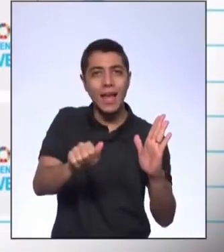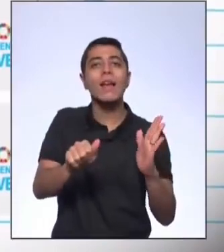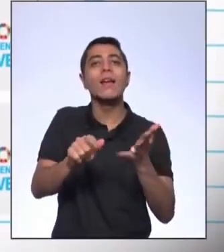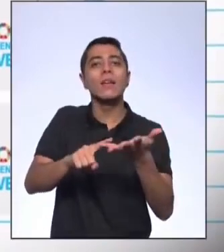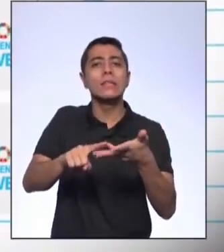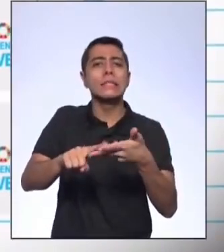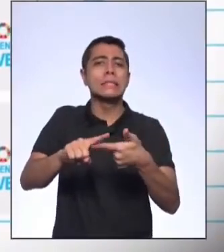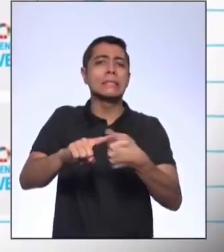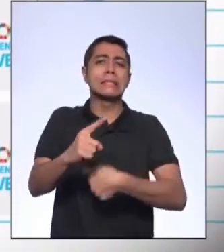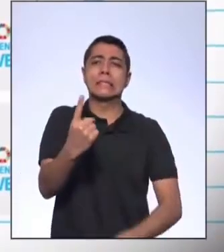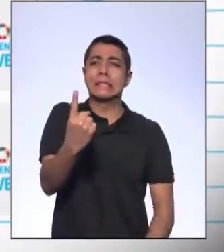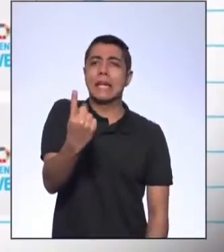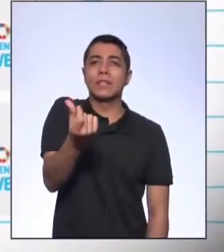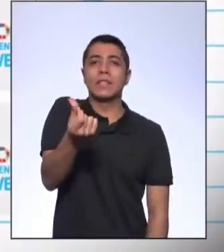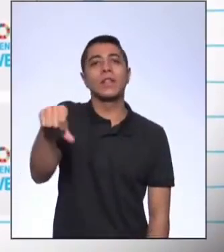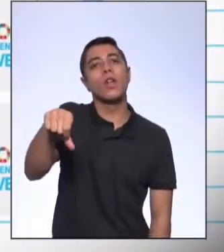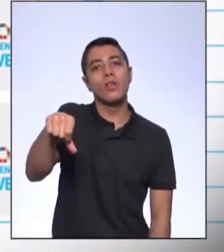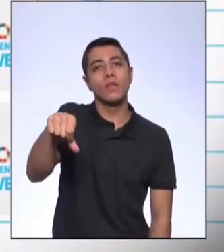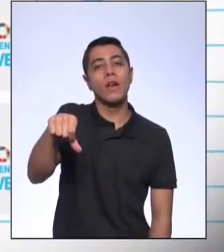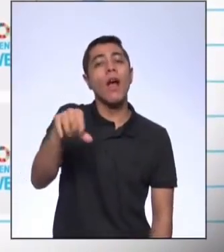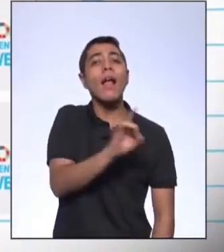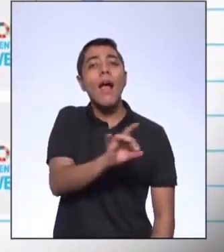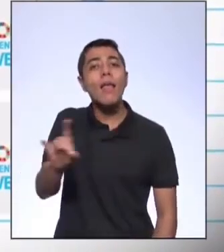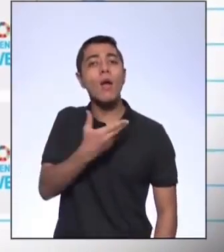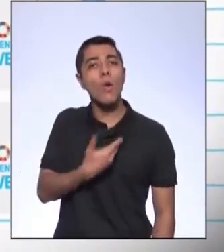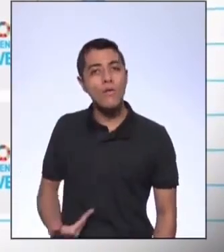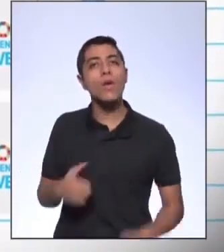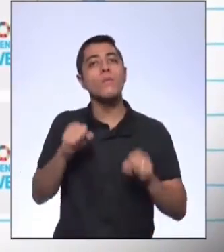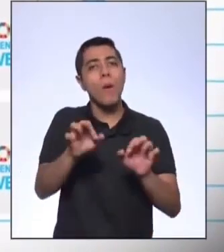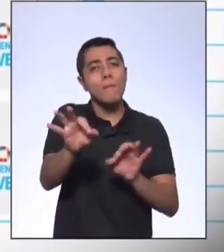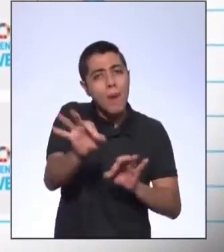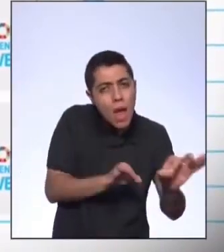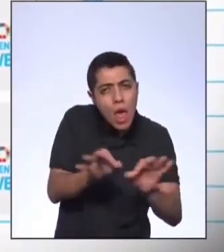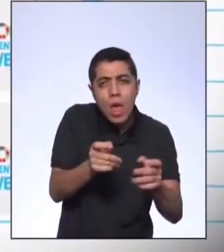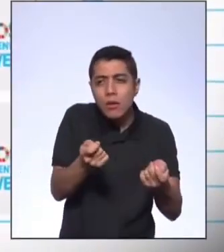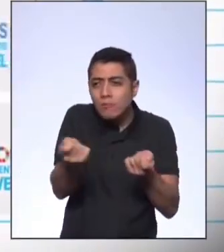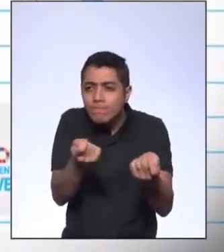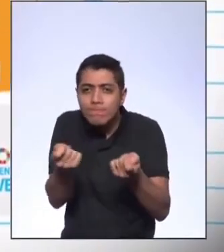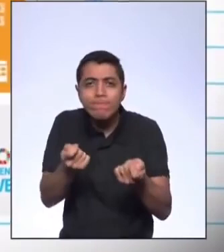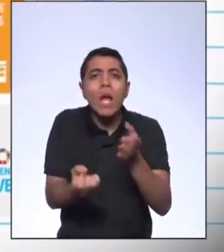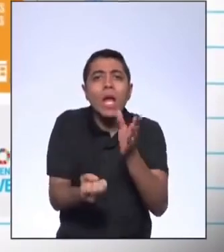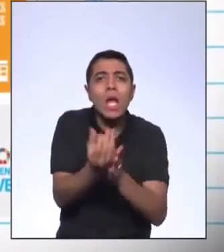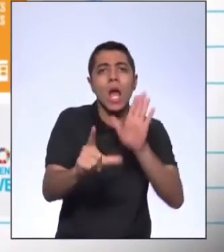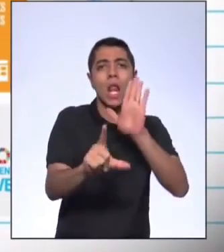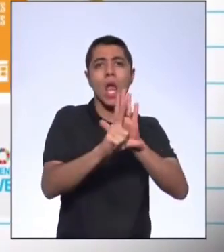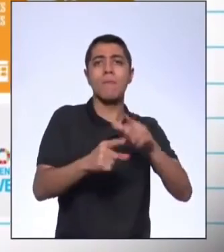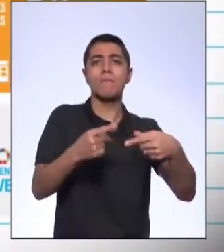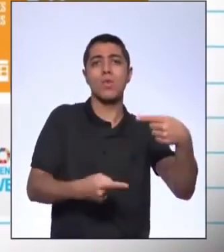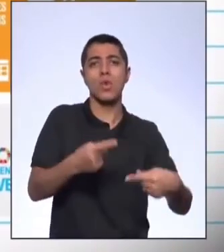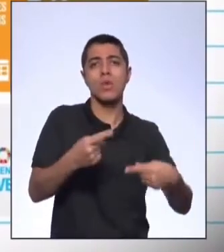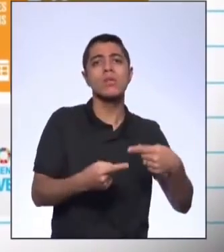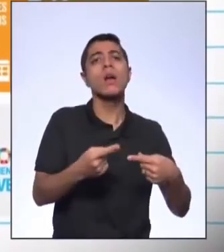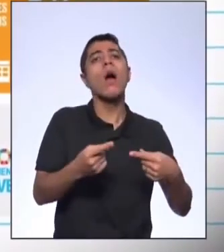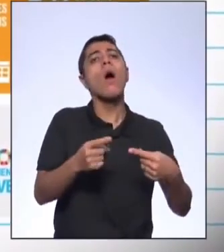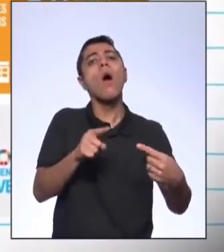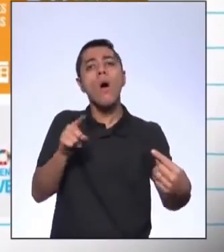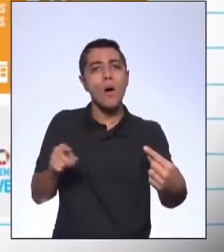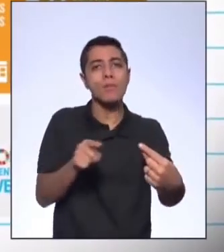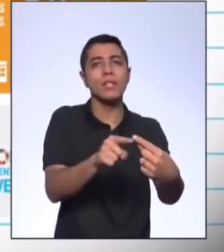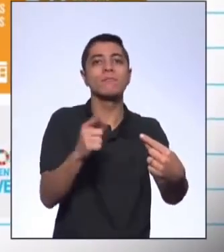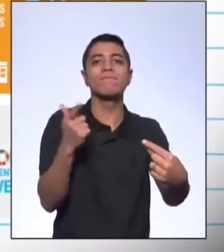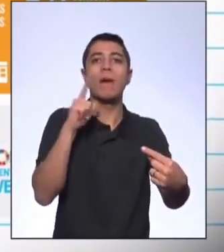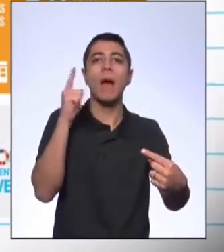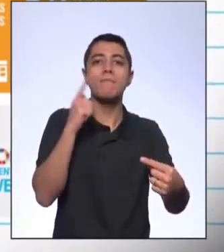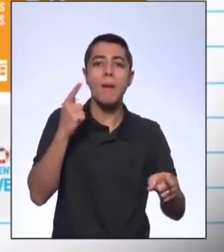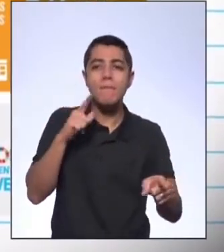governos podem planejar implementar monitorar e controlar políticas públicas que busquem atingir essas metas de maneira